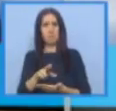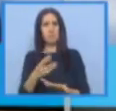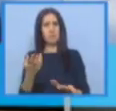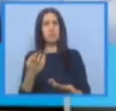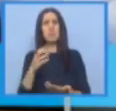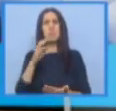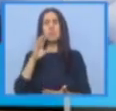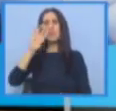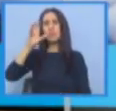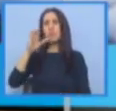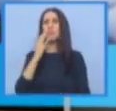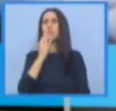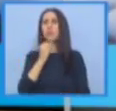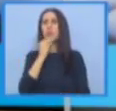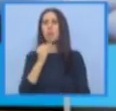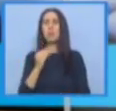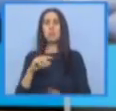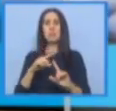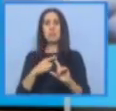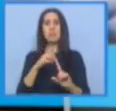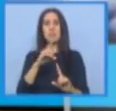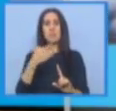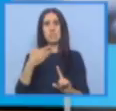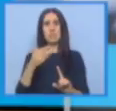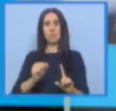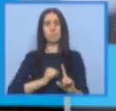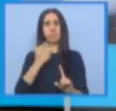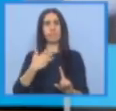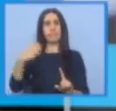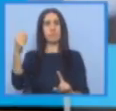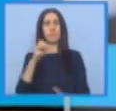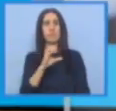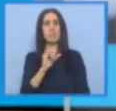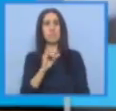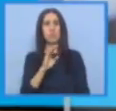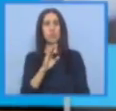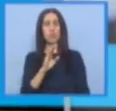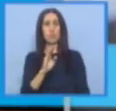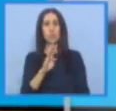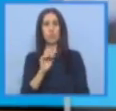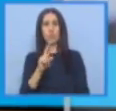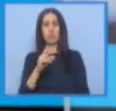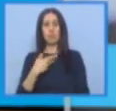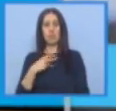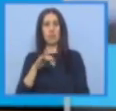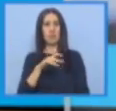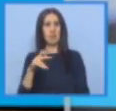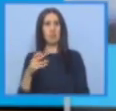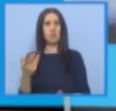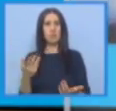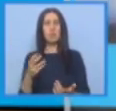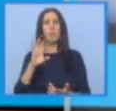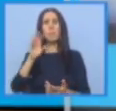de Israel veio a comer em 67 logo uma parte da Cisjordânia, portanto, a ocupar, é um país que